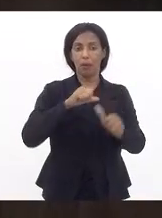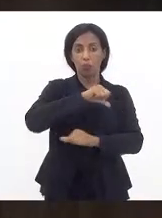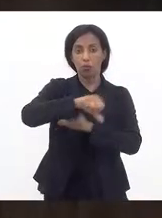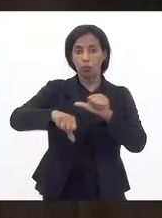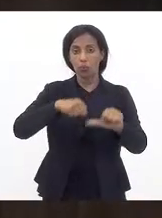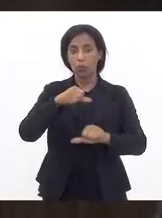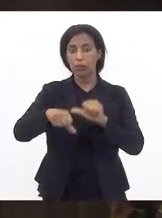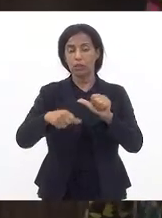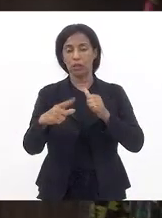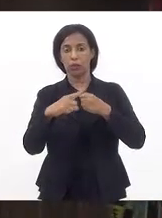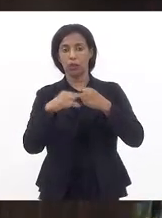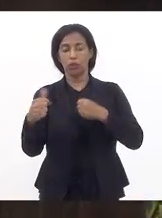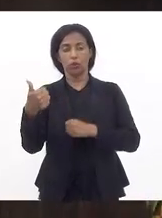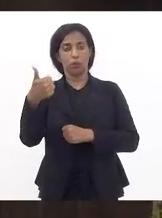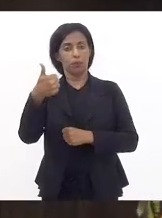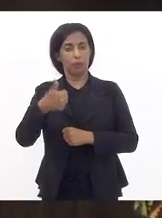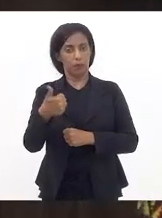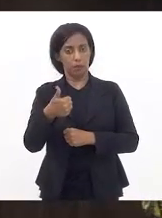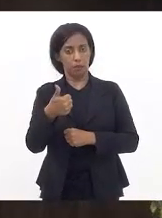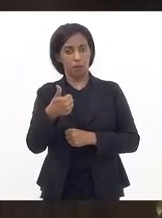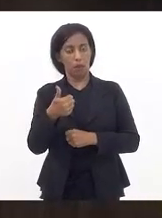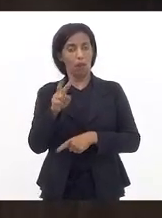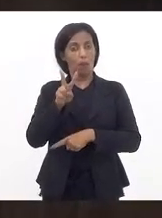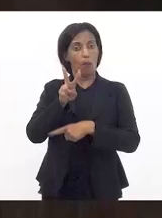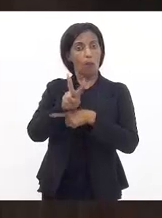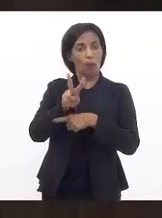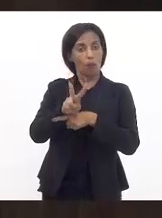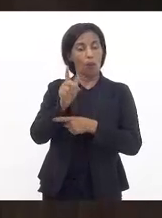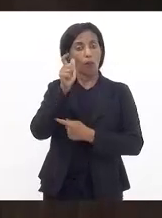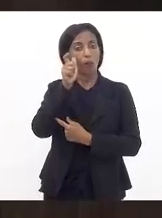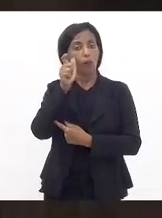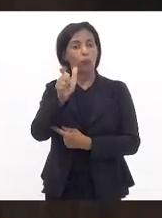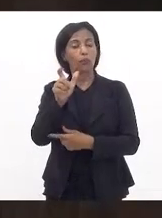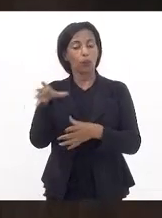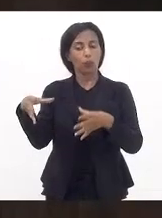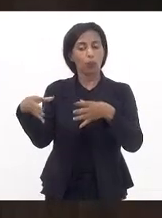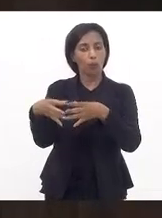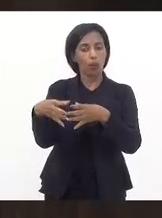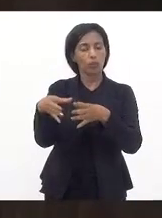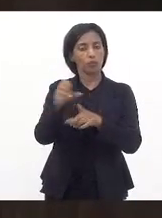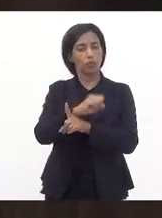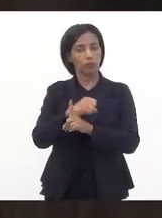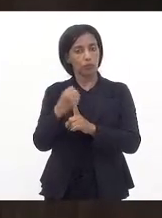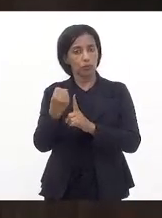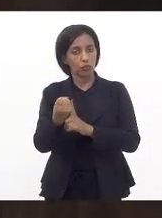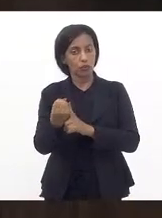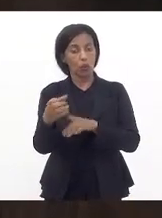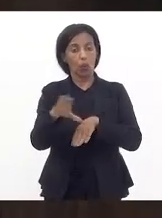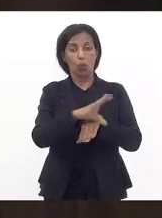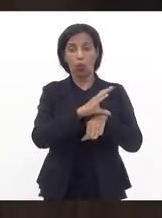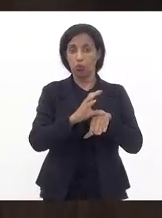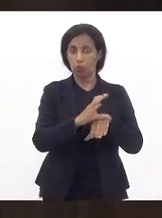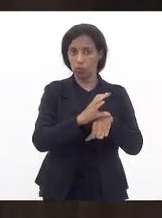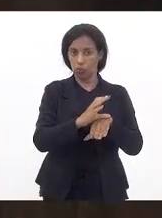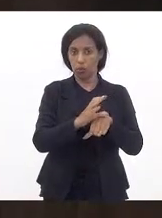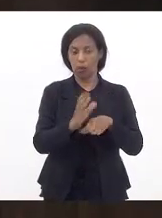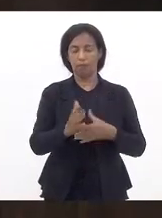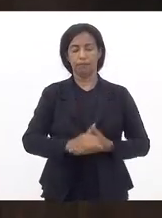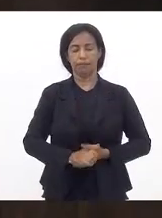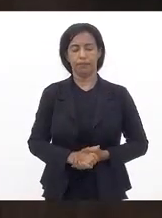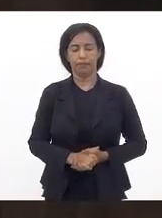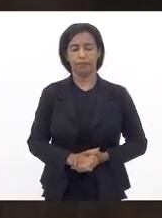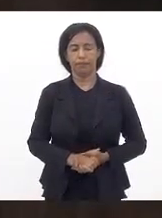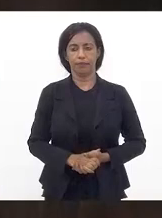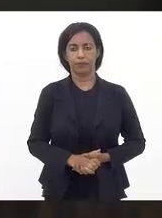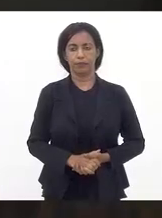modificativa ao artigo 1º resguardados os interesses coletivos e constitucionais ao voto